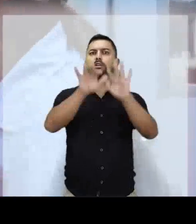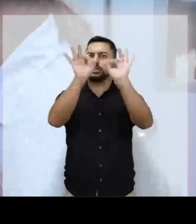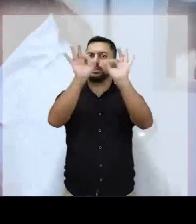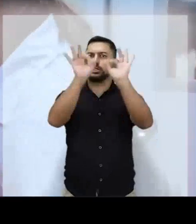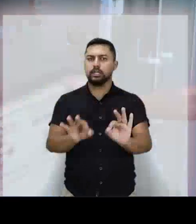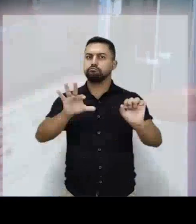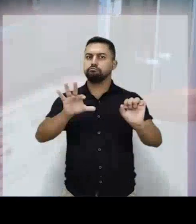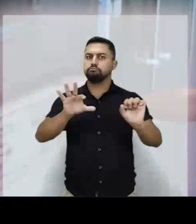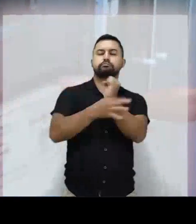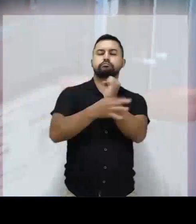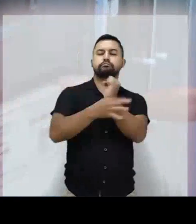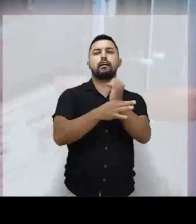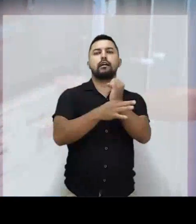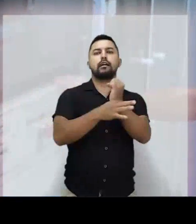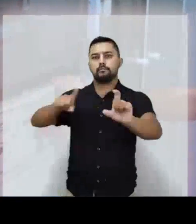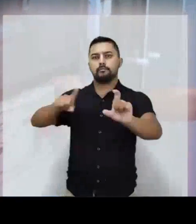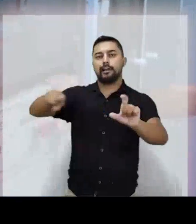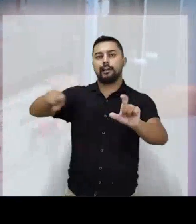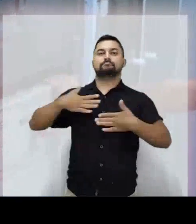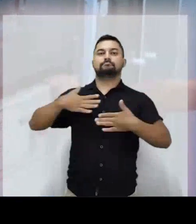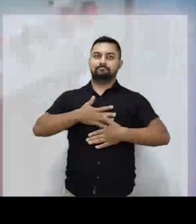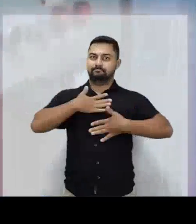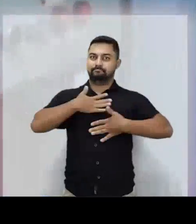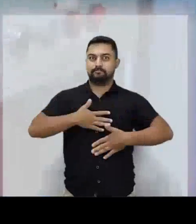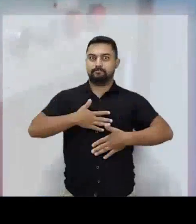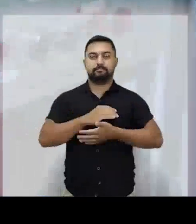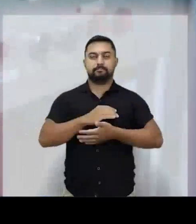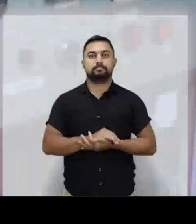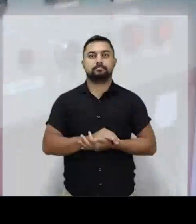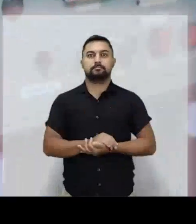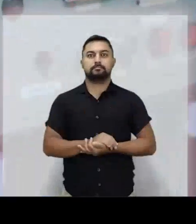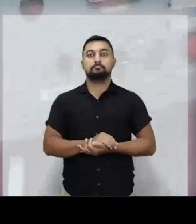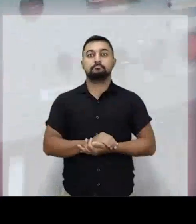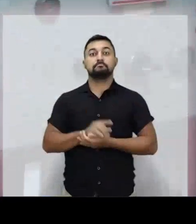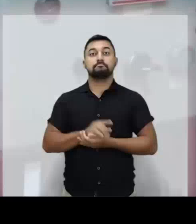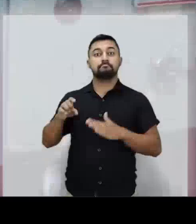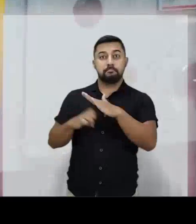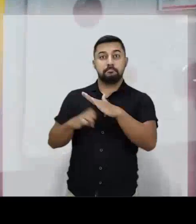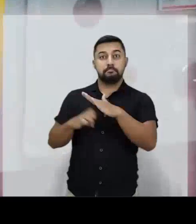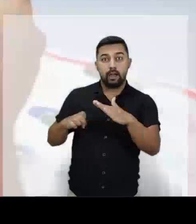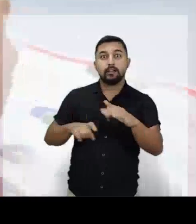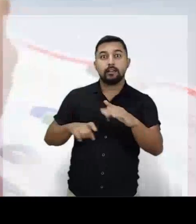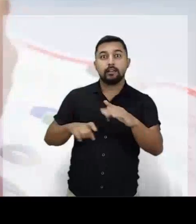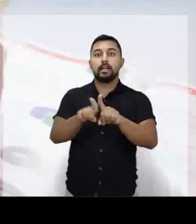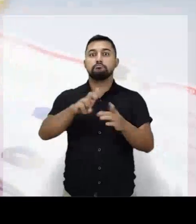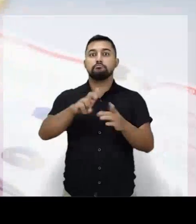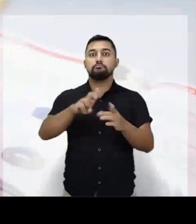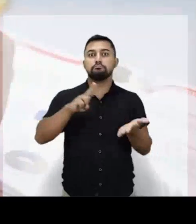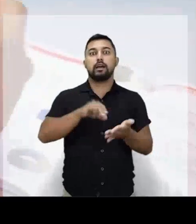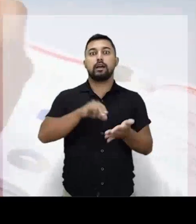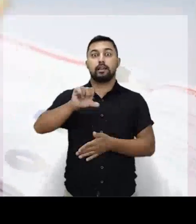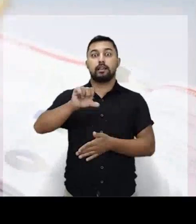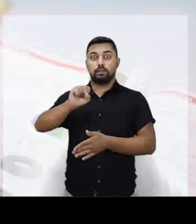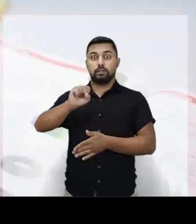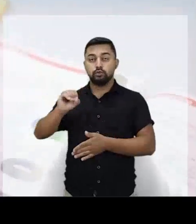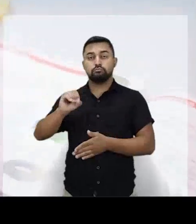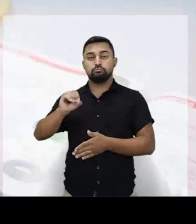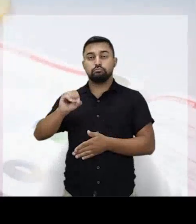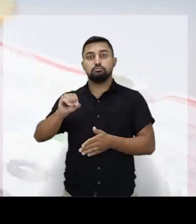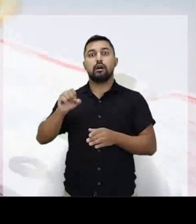padronizados, garantindo assim a satisfação dos nossos clientes. A Plasbon também é certificada pelo